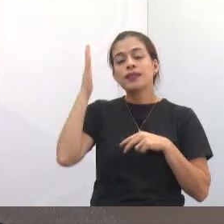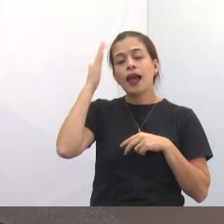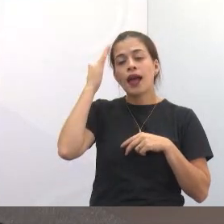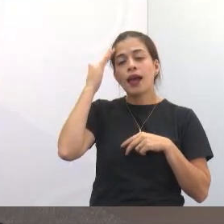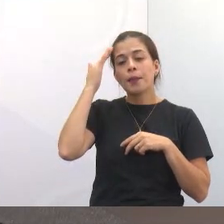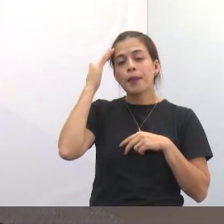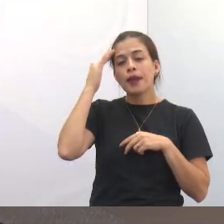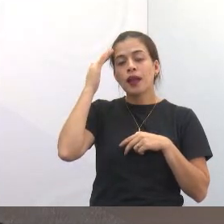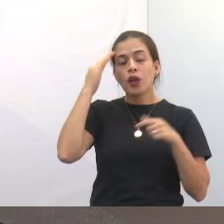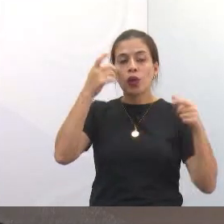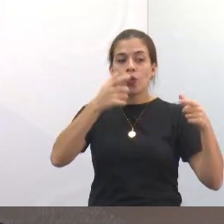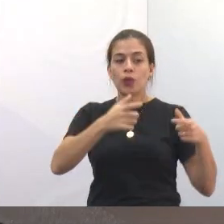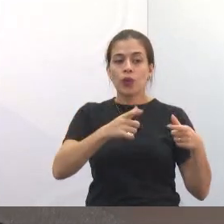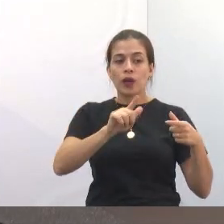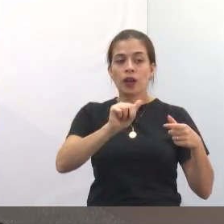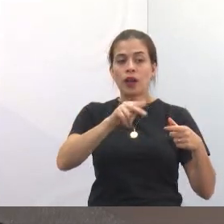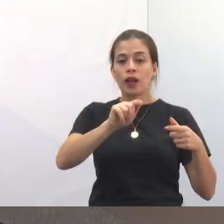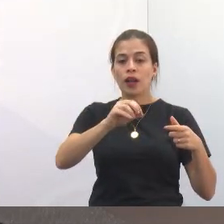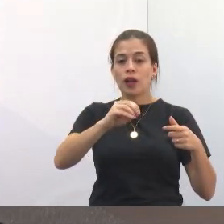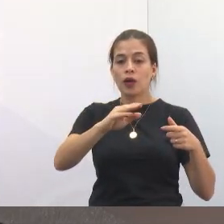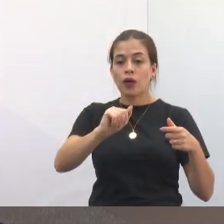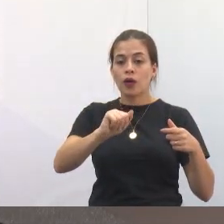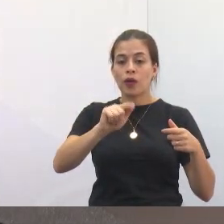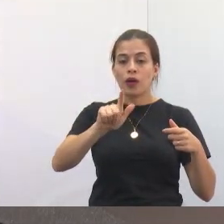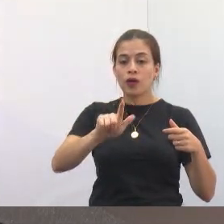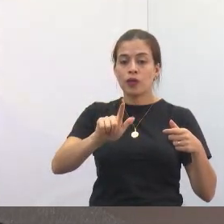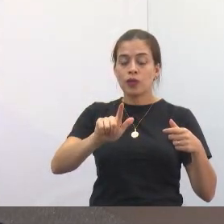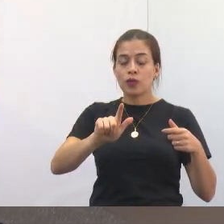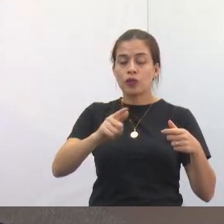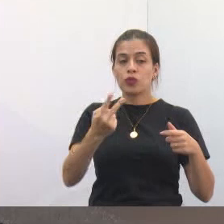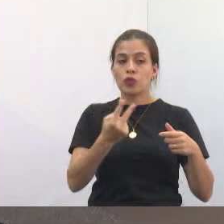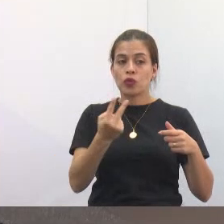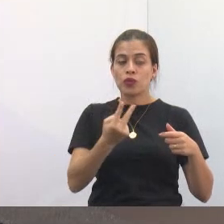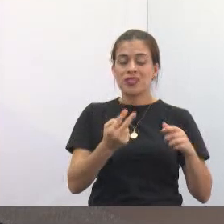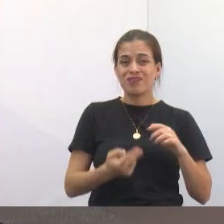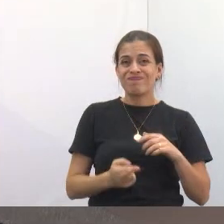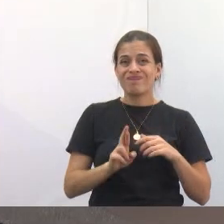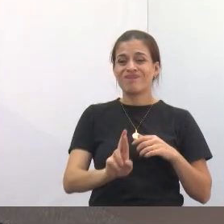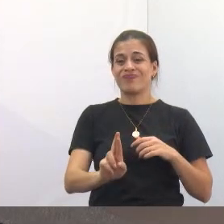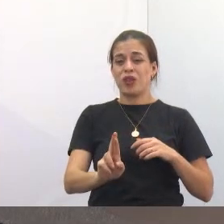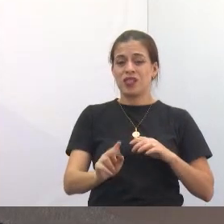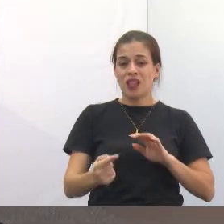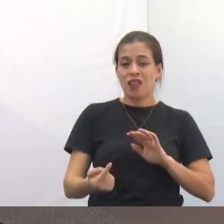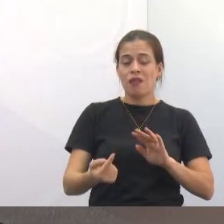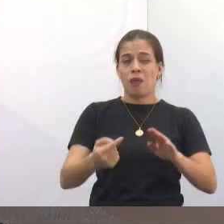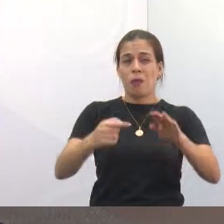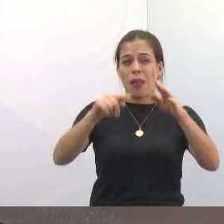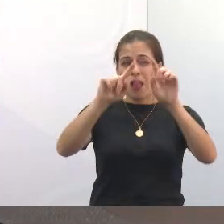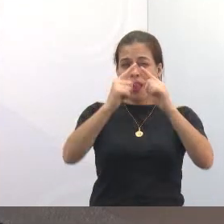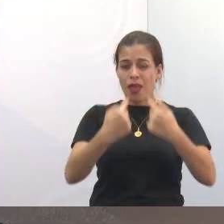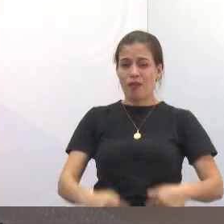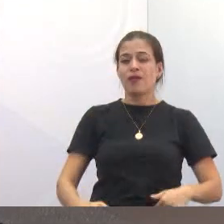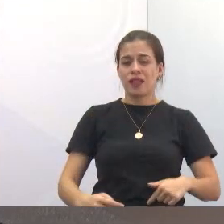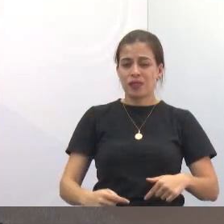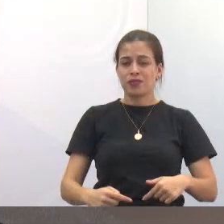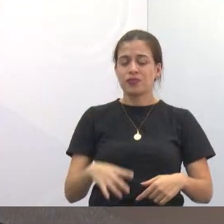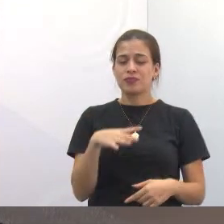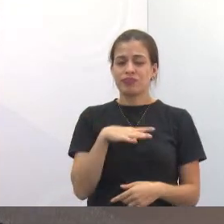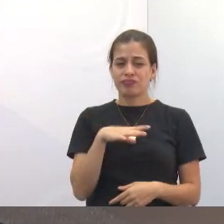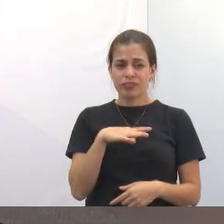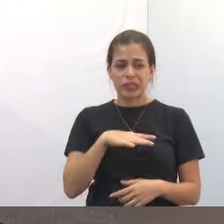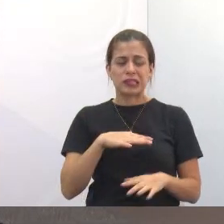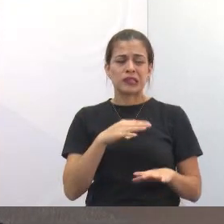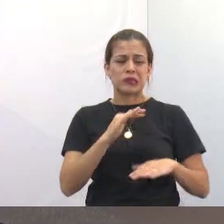sabidamente, o núcleo Lagoa Azul 2 representa um desafio da municipalidade e os estudos técnicos vindouros